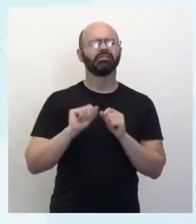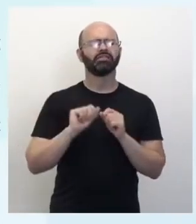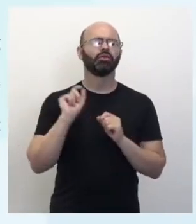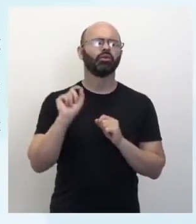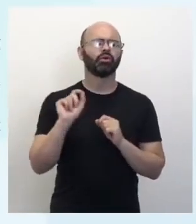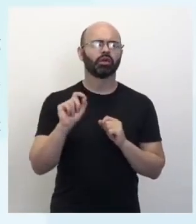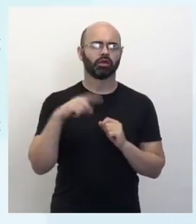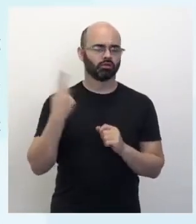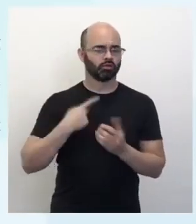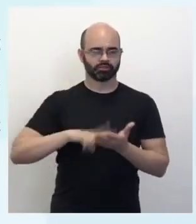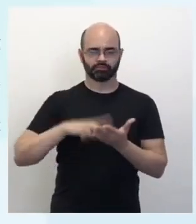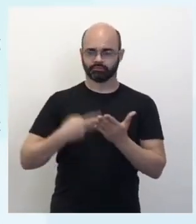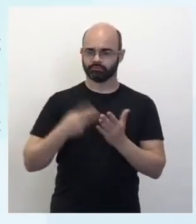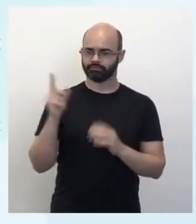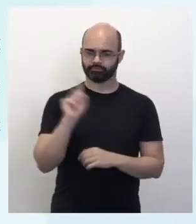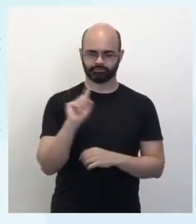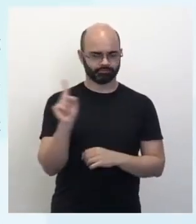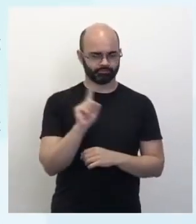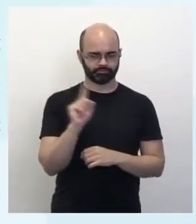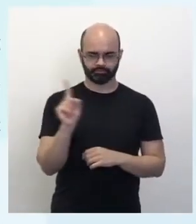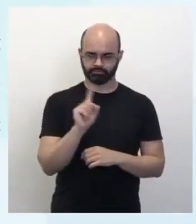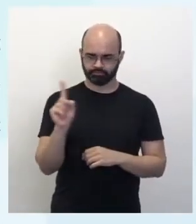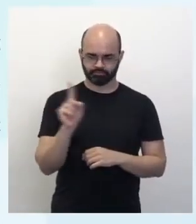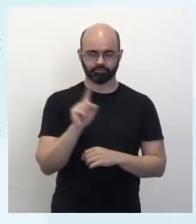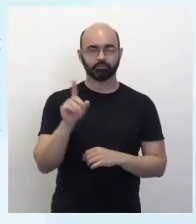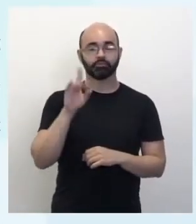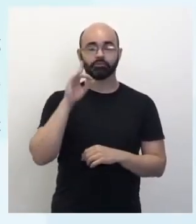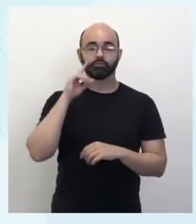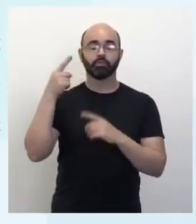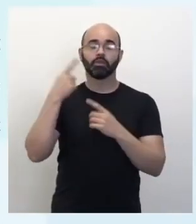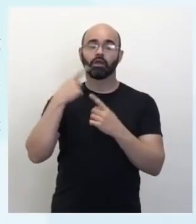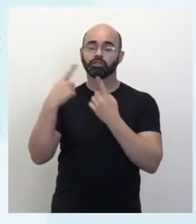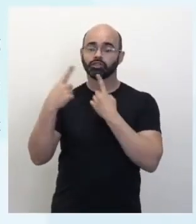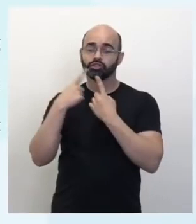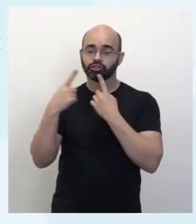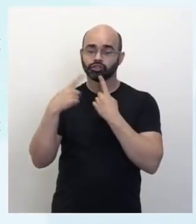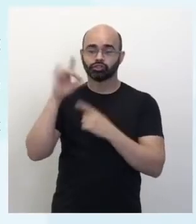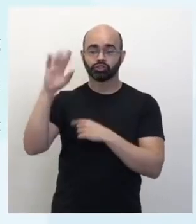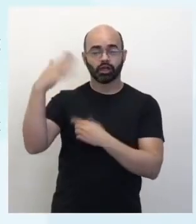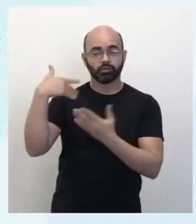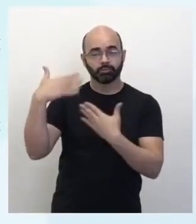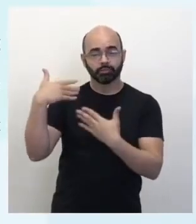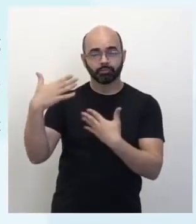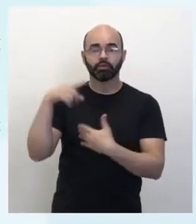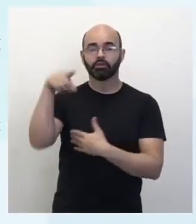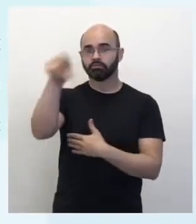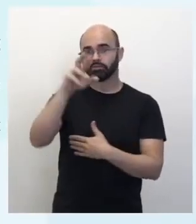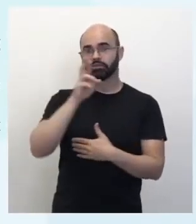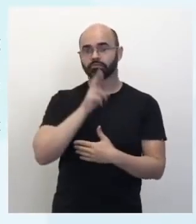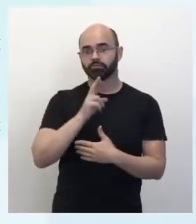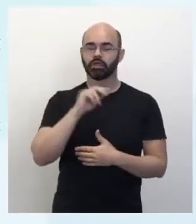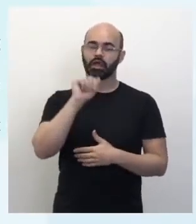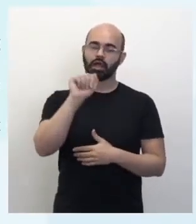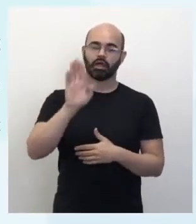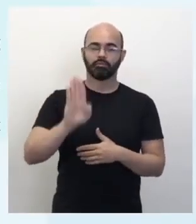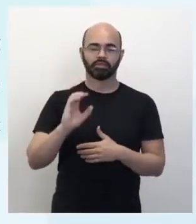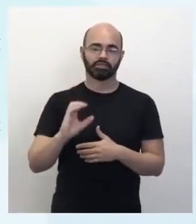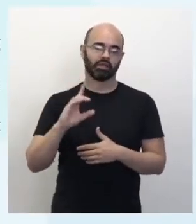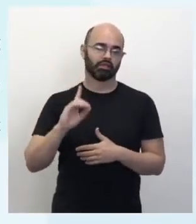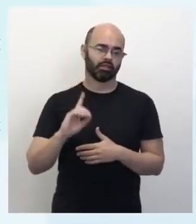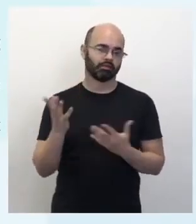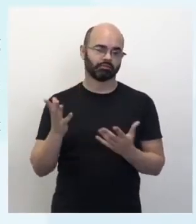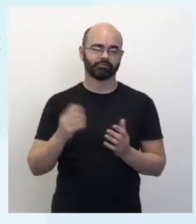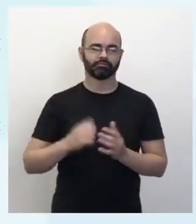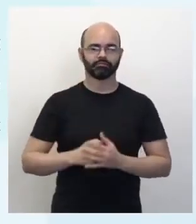vai traduzir agora, a gente vai só fazer o diálogo aqui, né? E aí depois, e vocês vão respondendo A, B, C ou D. Então vamos